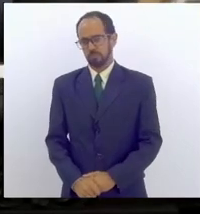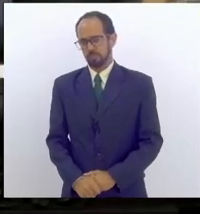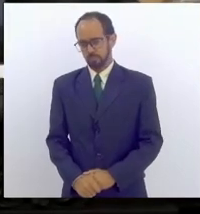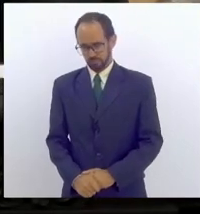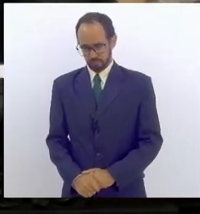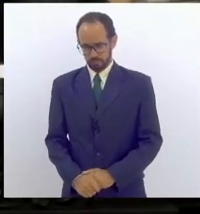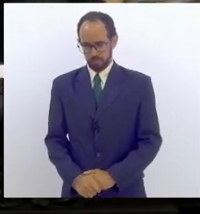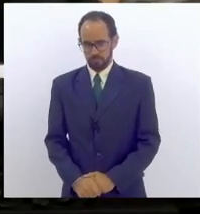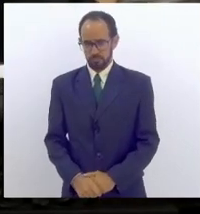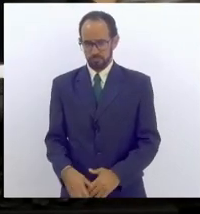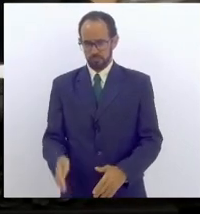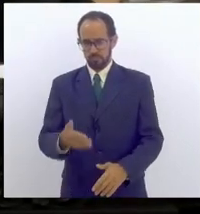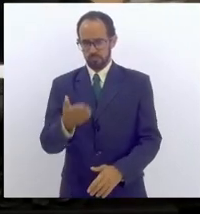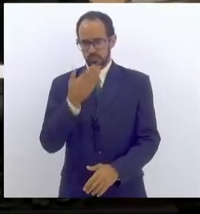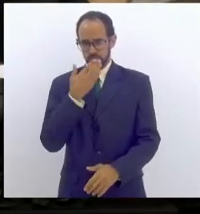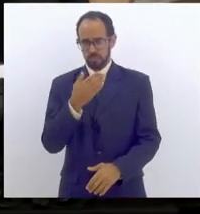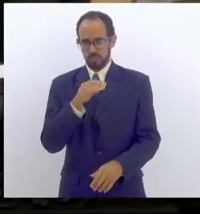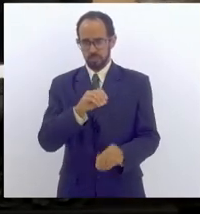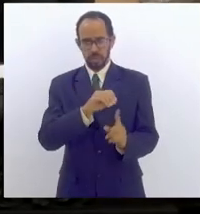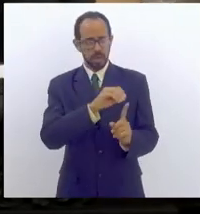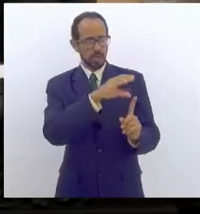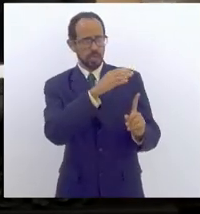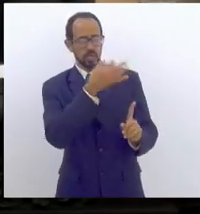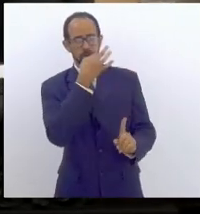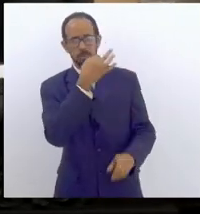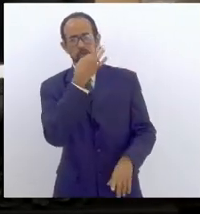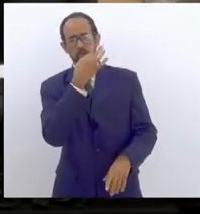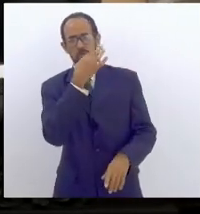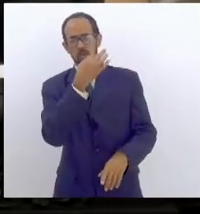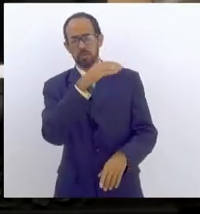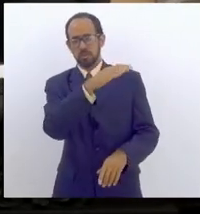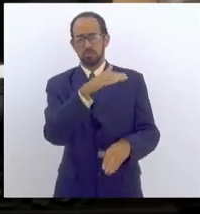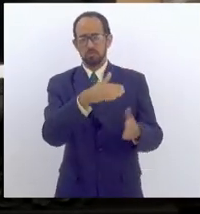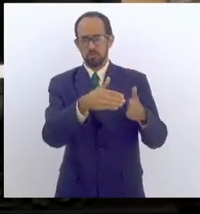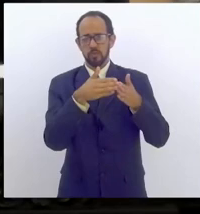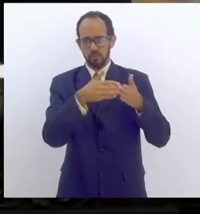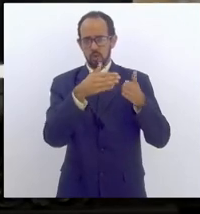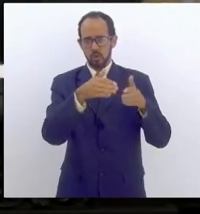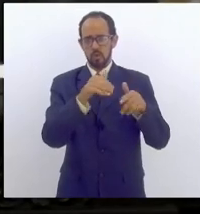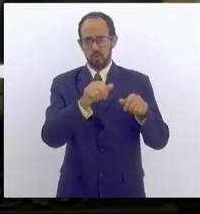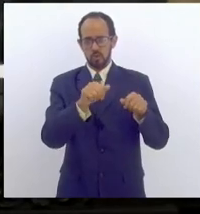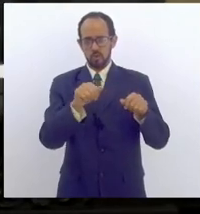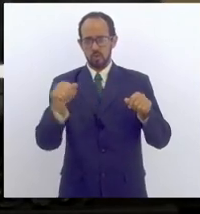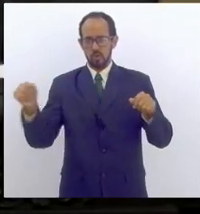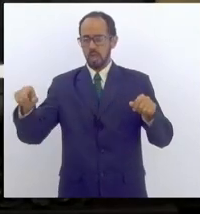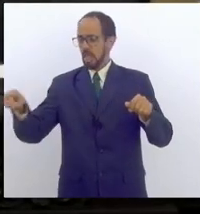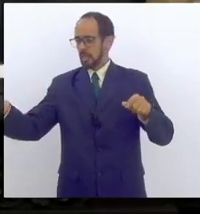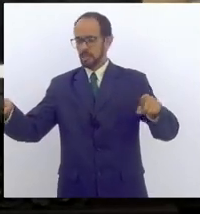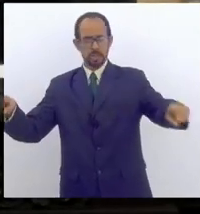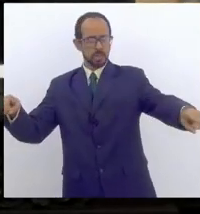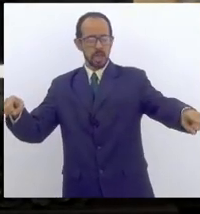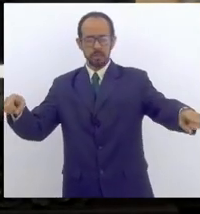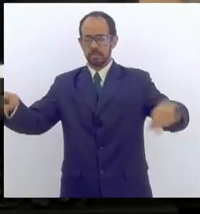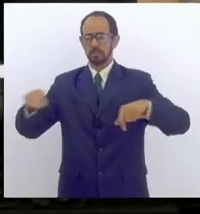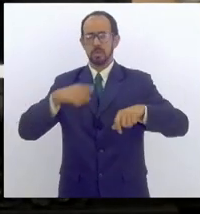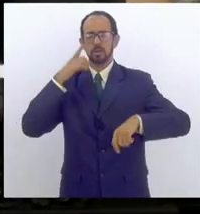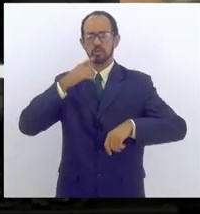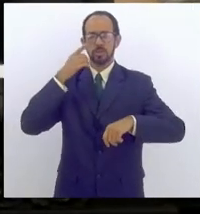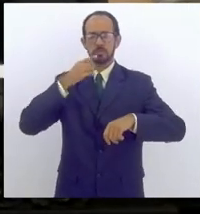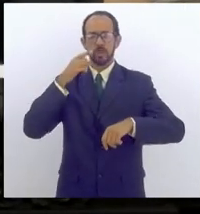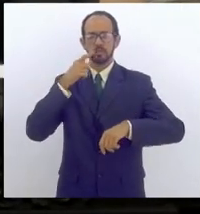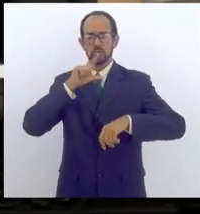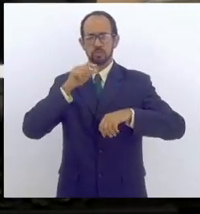Vamos ligar o microfone. Eu peço aqui a técnica para ligar os microfones à parte para os deputados poderem